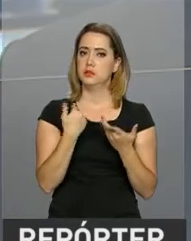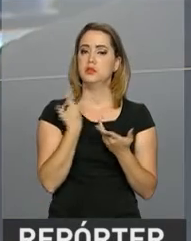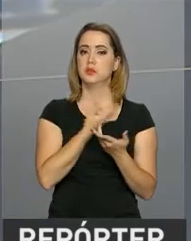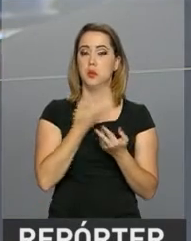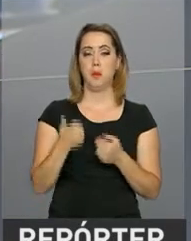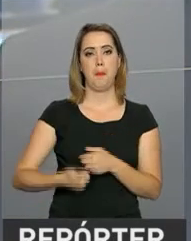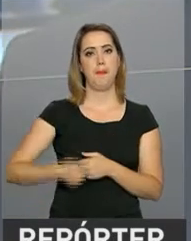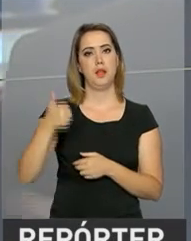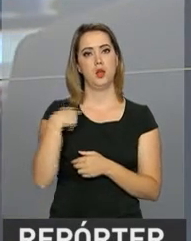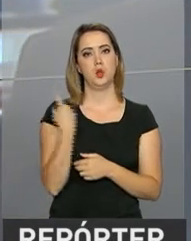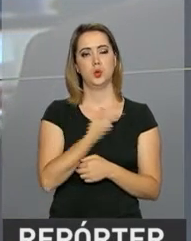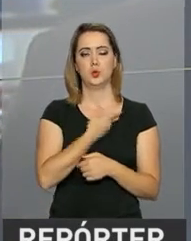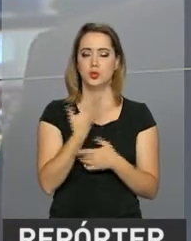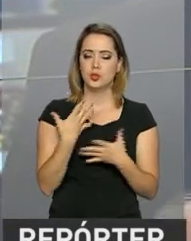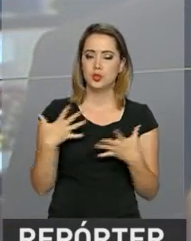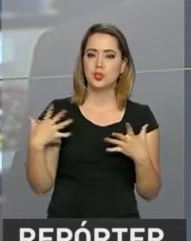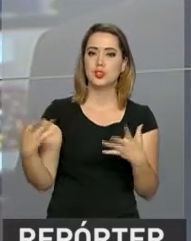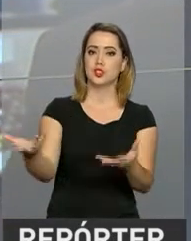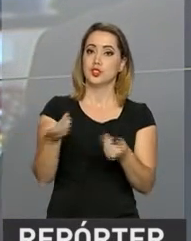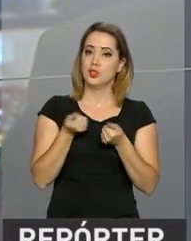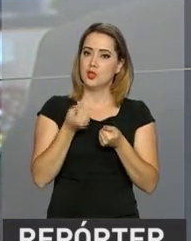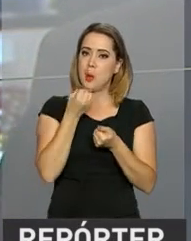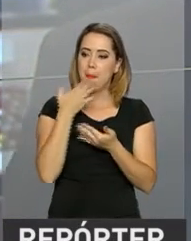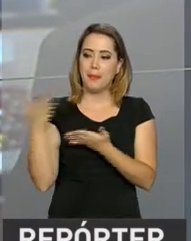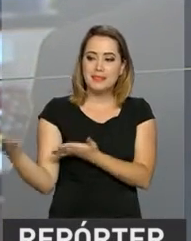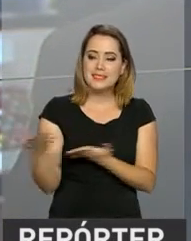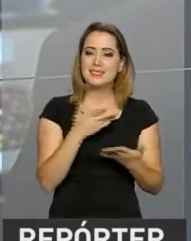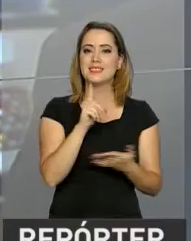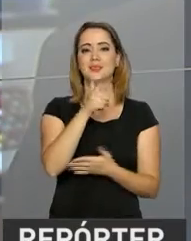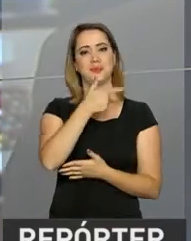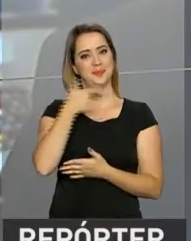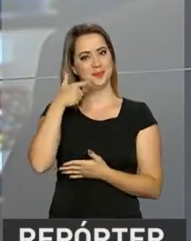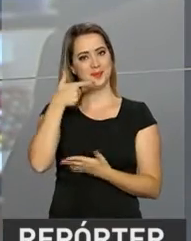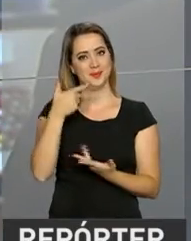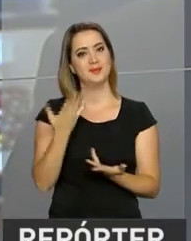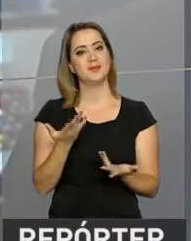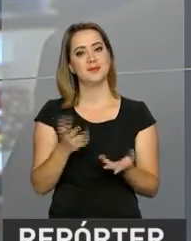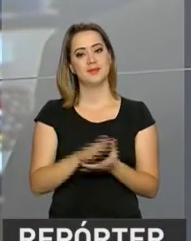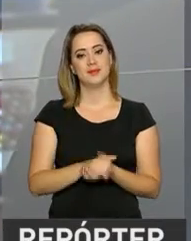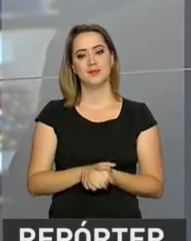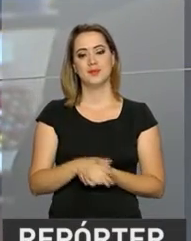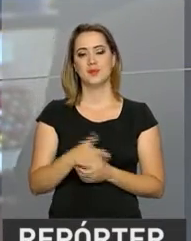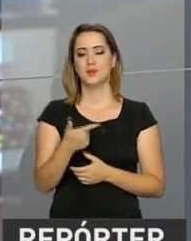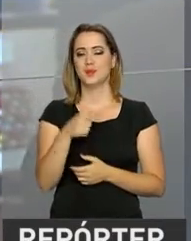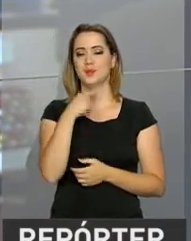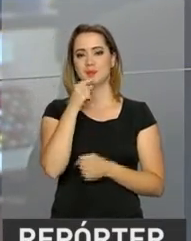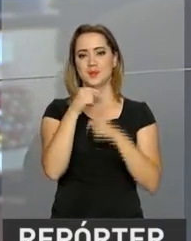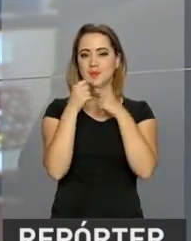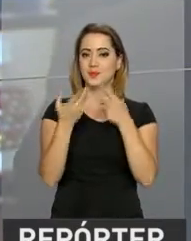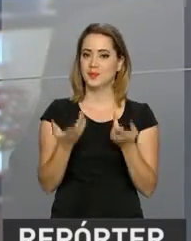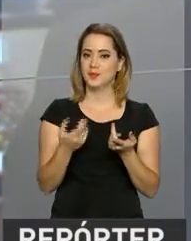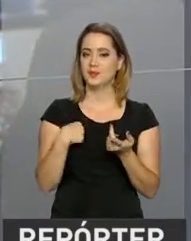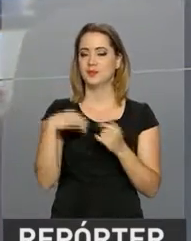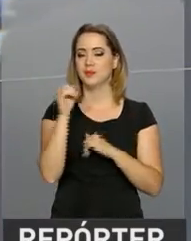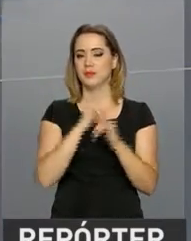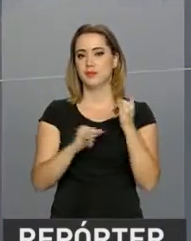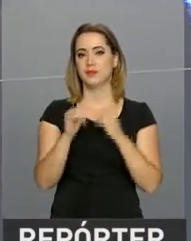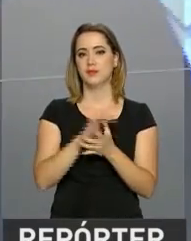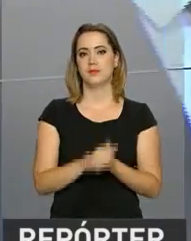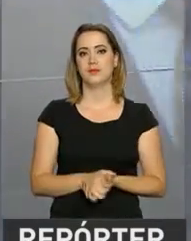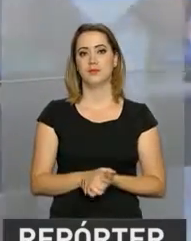receber os turistas de braços abertos e também com sorriso no rosto mas não tenha dúvida obrigado pelas informações